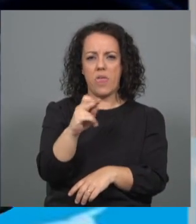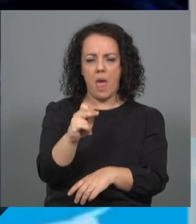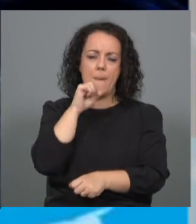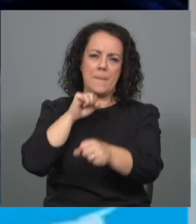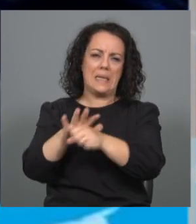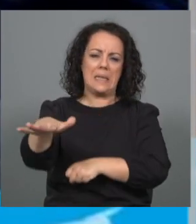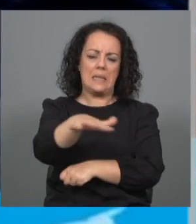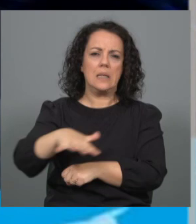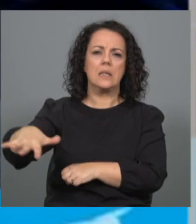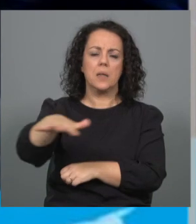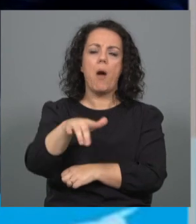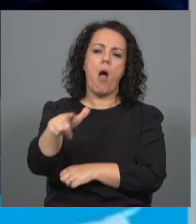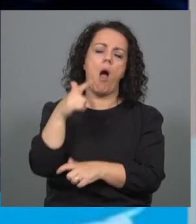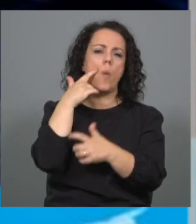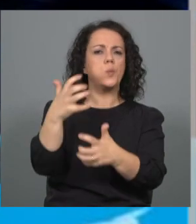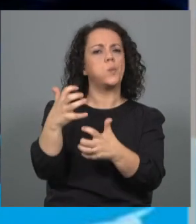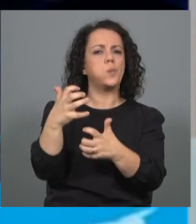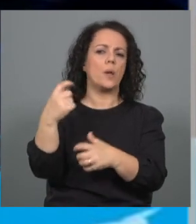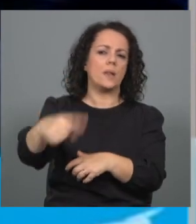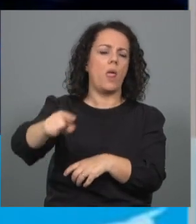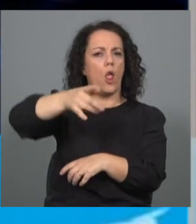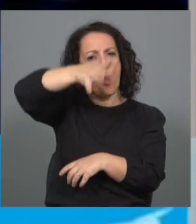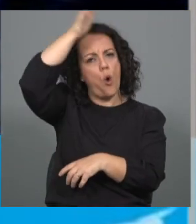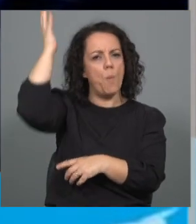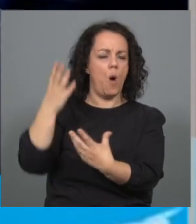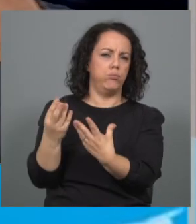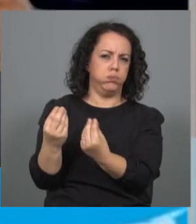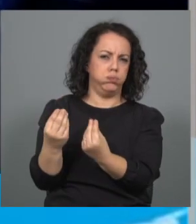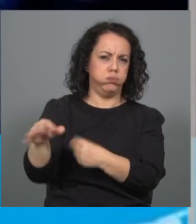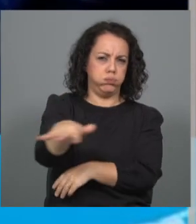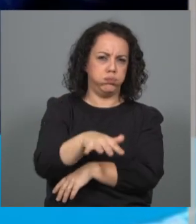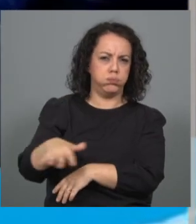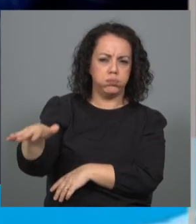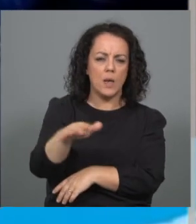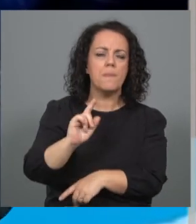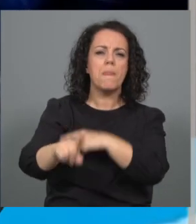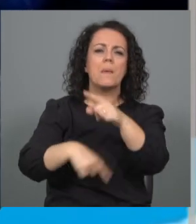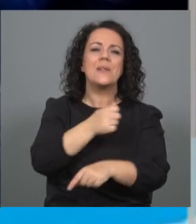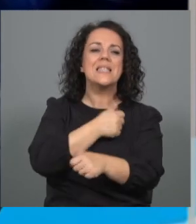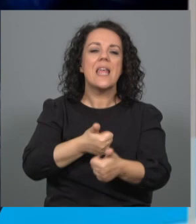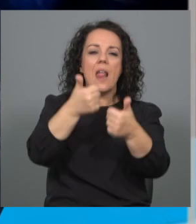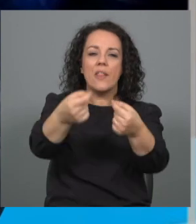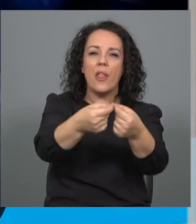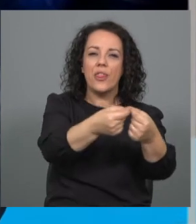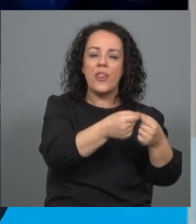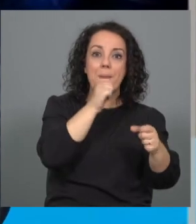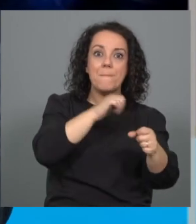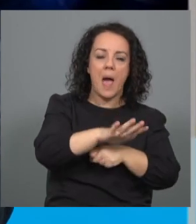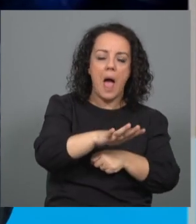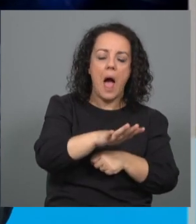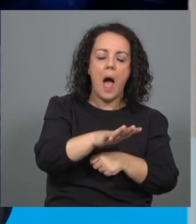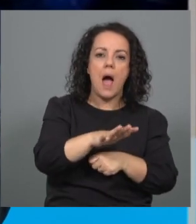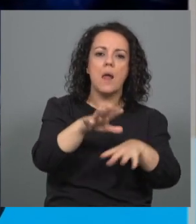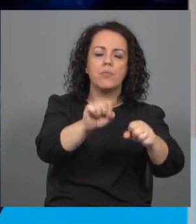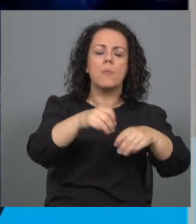onde é marcadamente pela presença romana. Temos toda aquela evangelização das cidades costeiras, mas depois aparece-nos mais tarde a figura